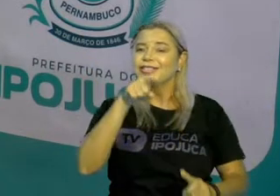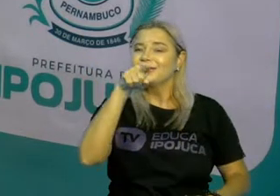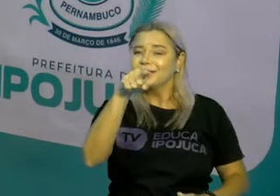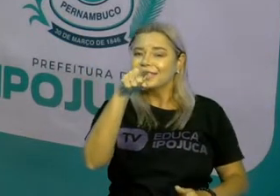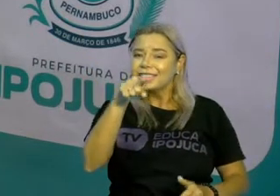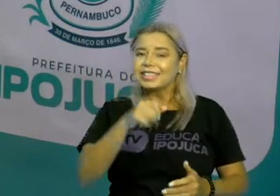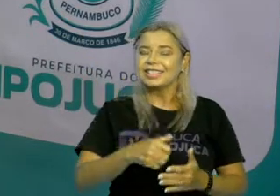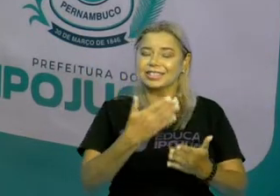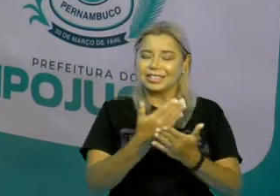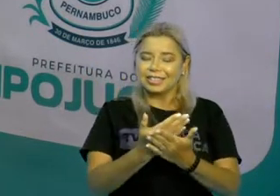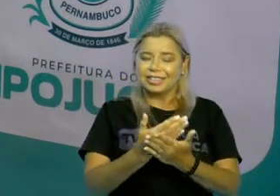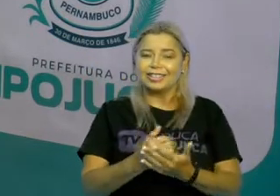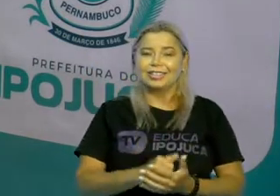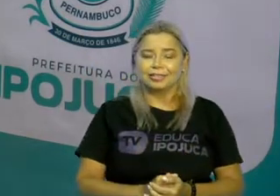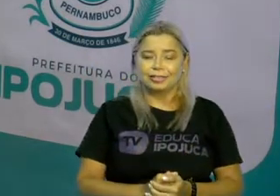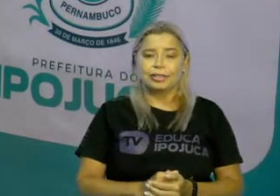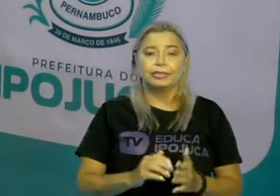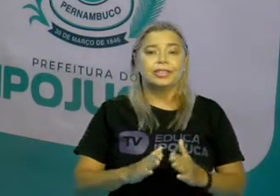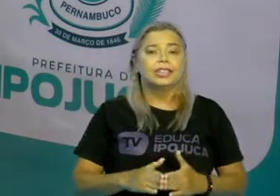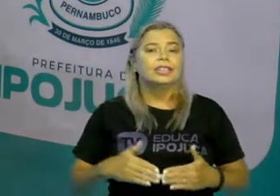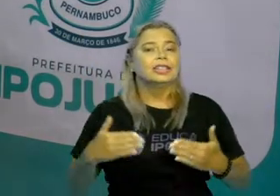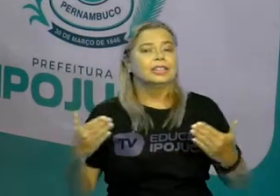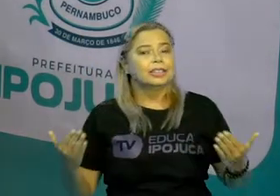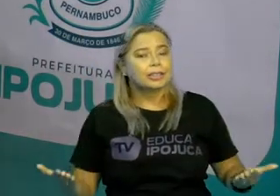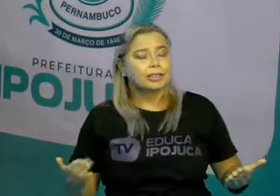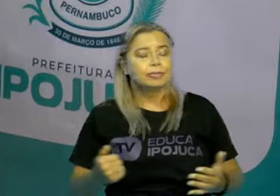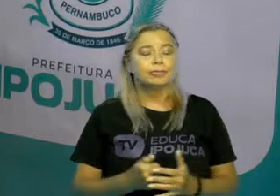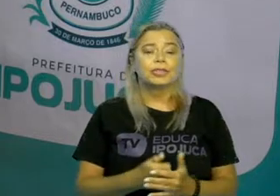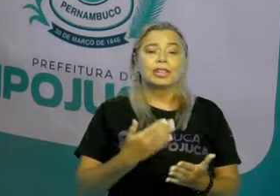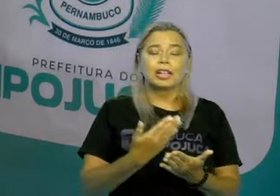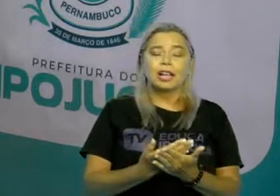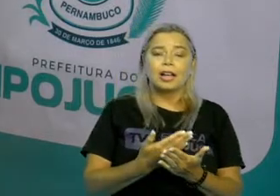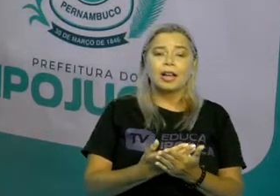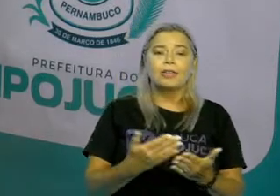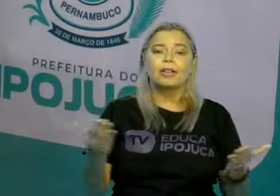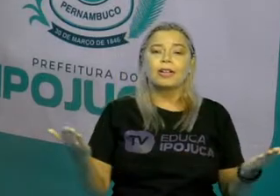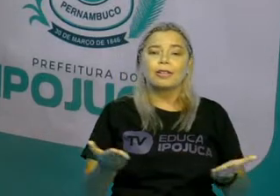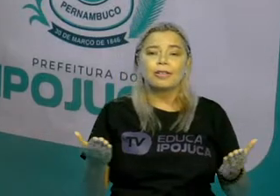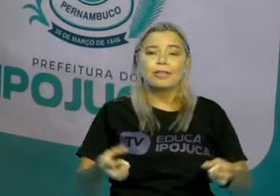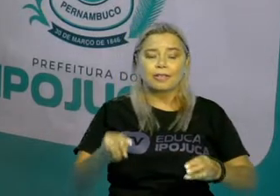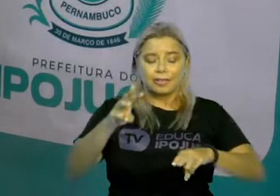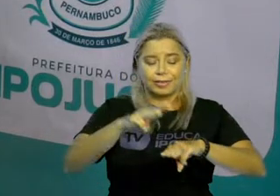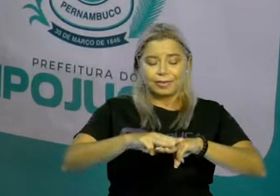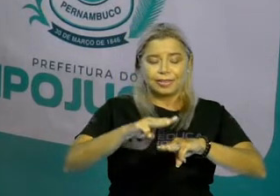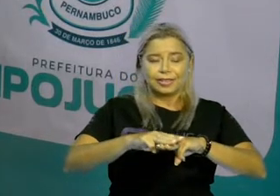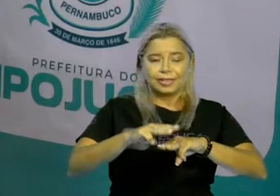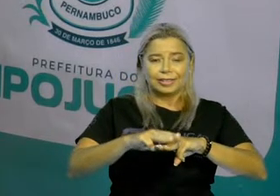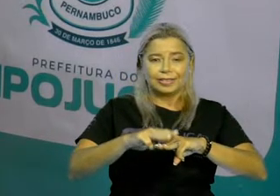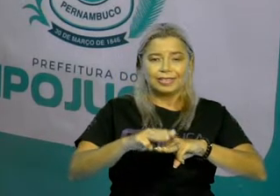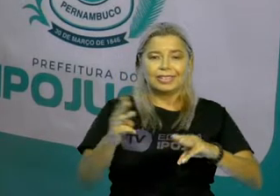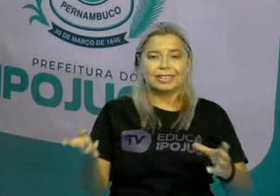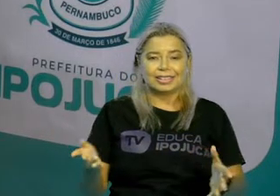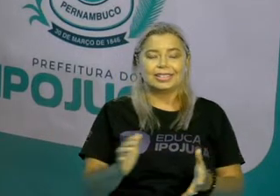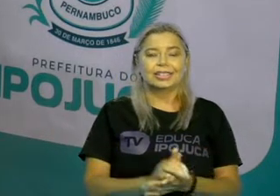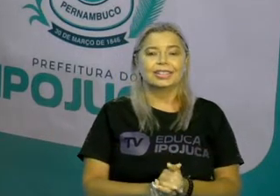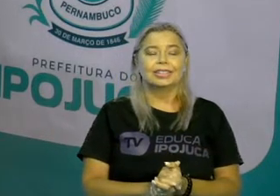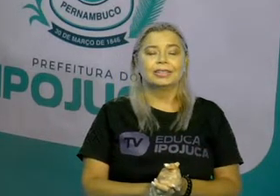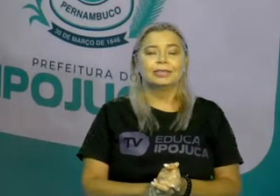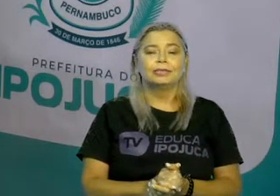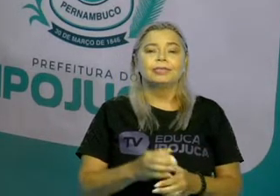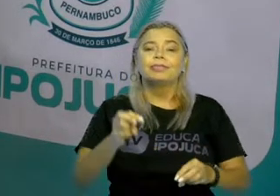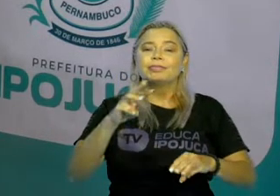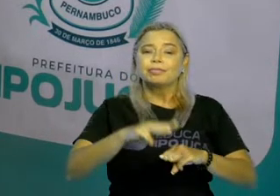pessoal? Mais um dia de aula para nós e a aula vai ser de matemática. É isso mesmo, aula